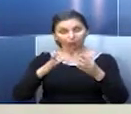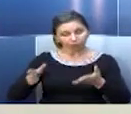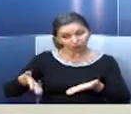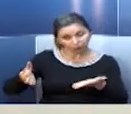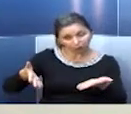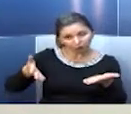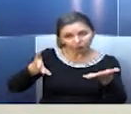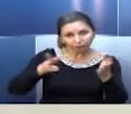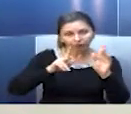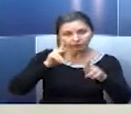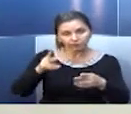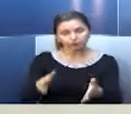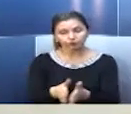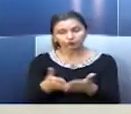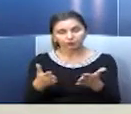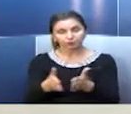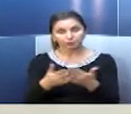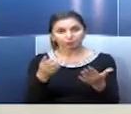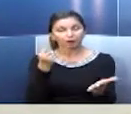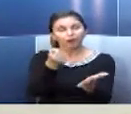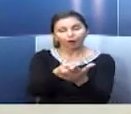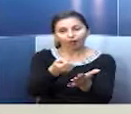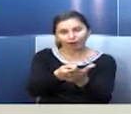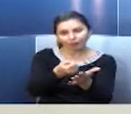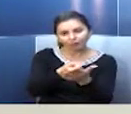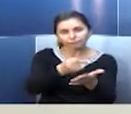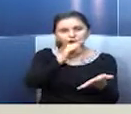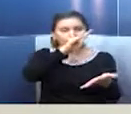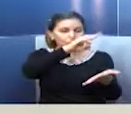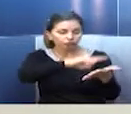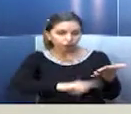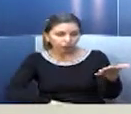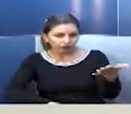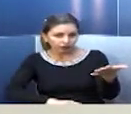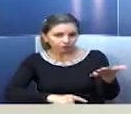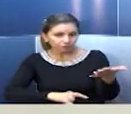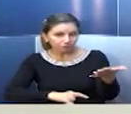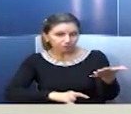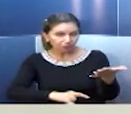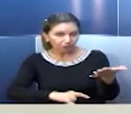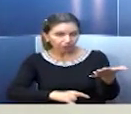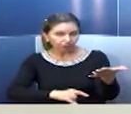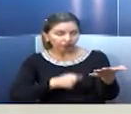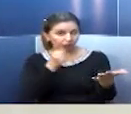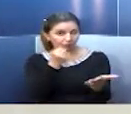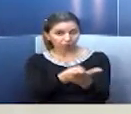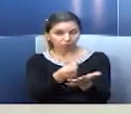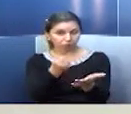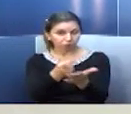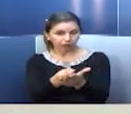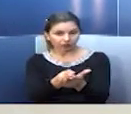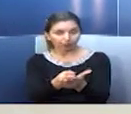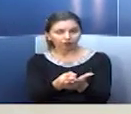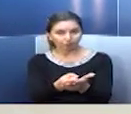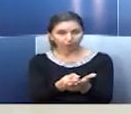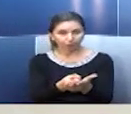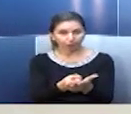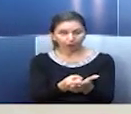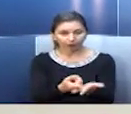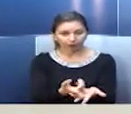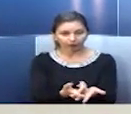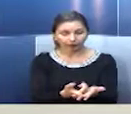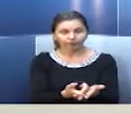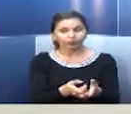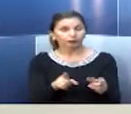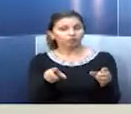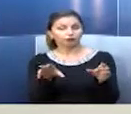renda a exigir notas fiscais em suas contas. Em contrapartida com a nota fiscal gerada em